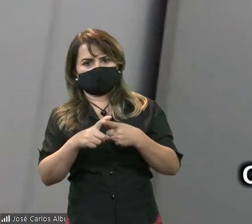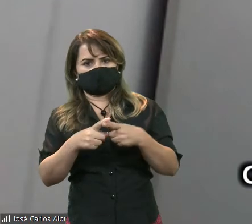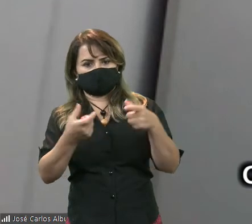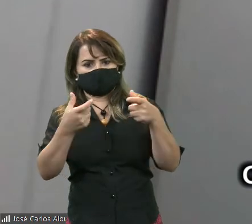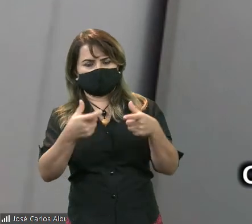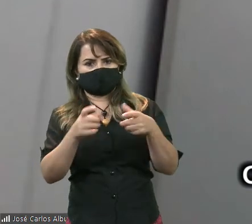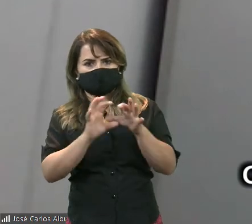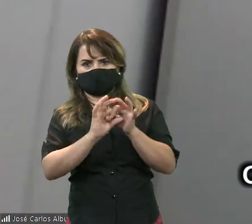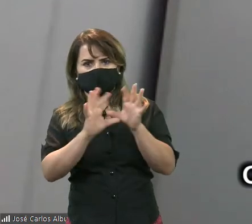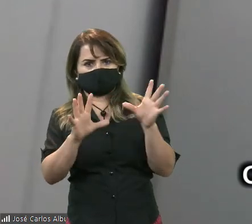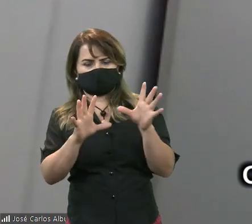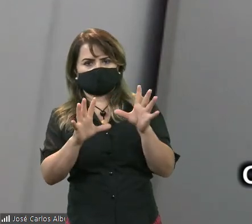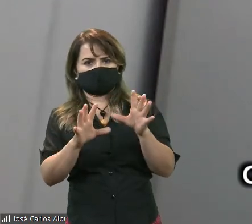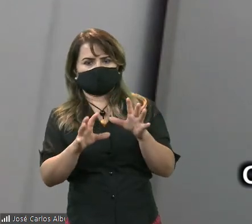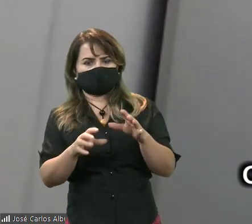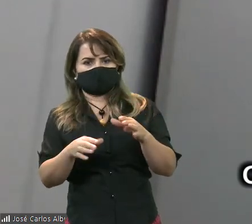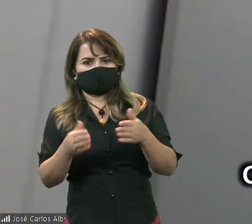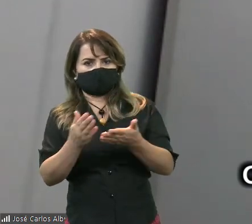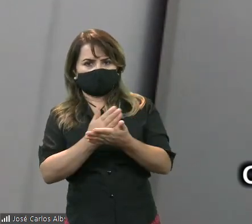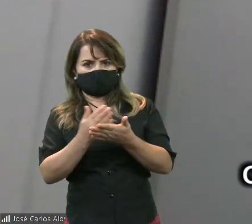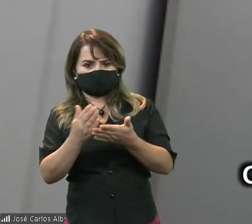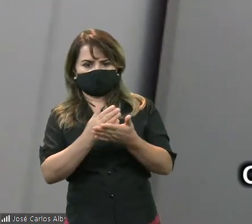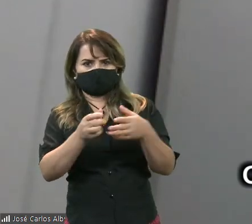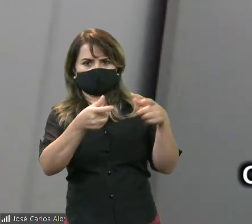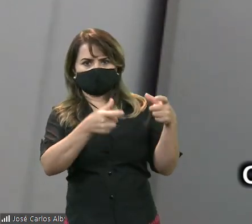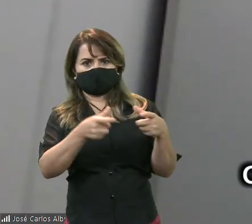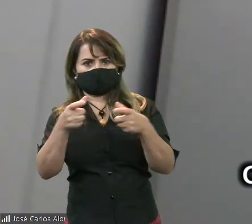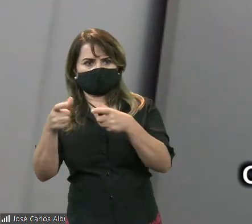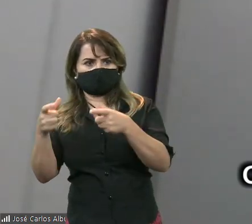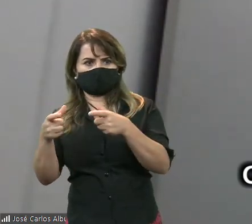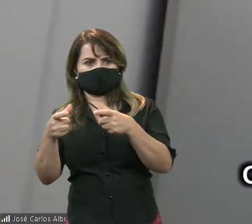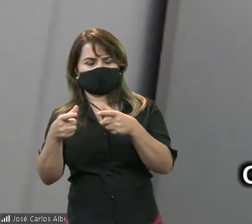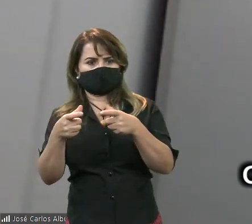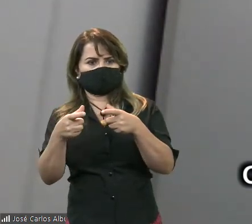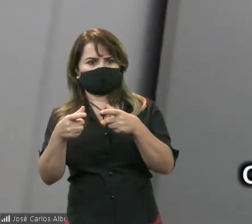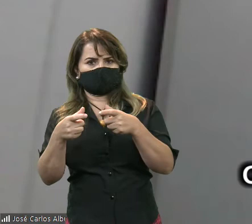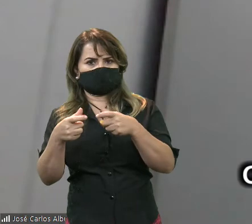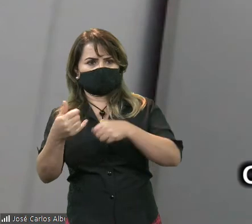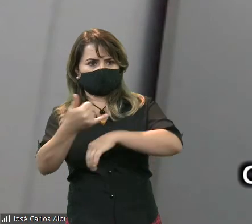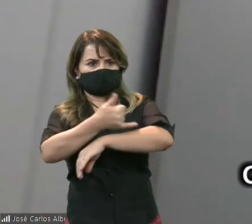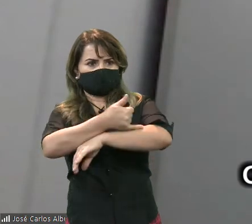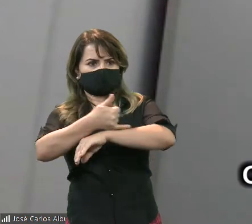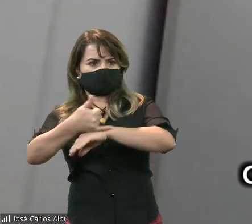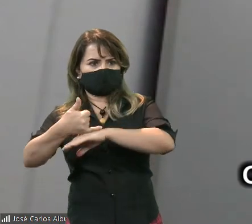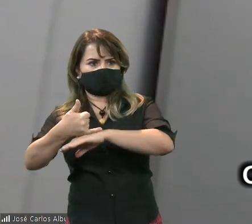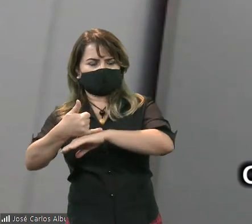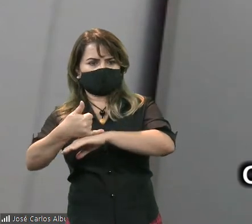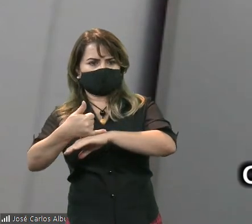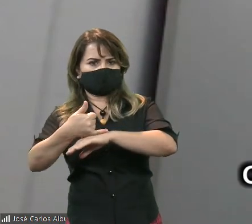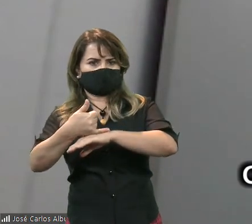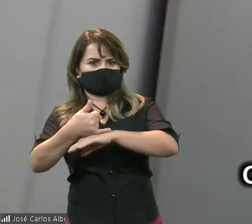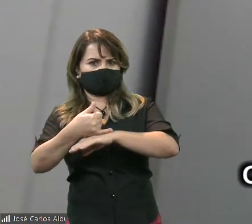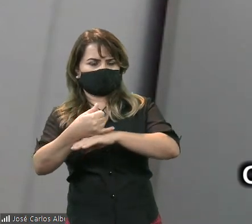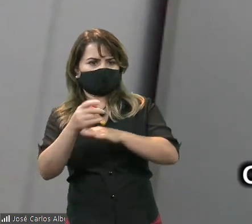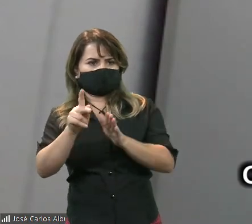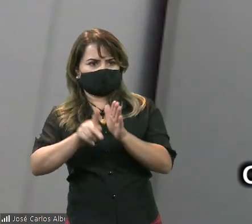vamos ter alguns pontos aí que talvez corta os trilhos aí, mas vai